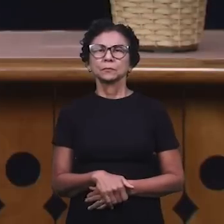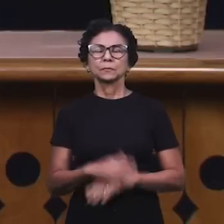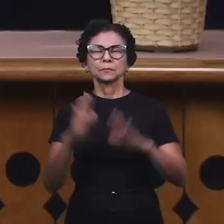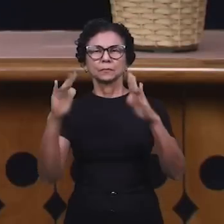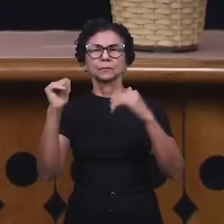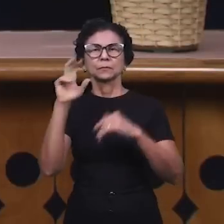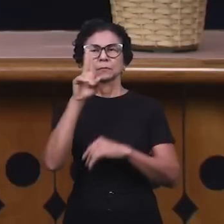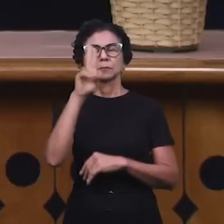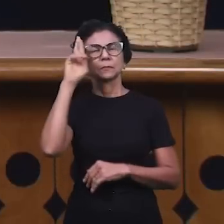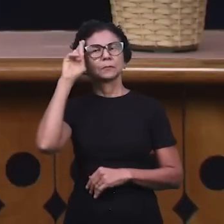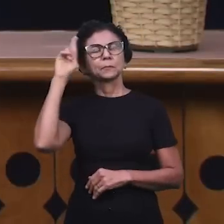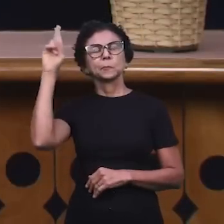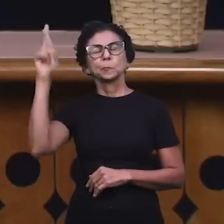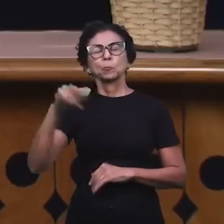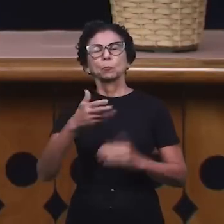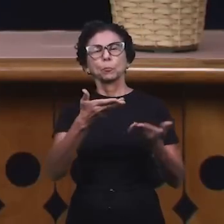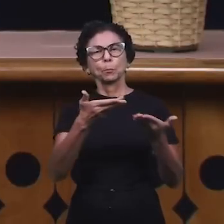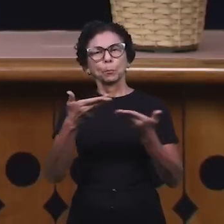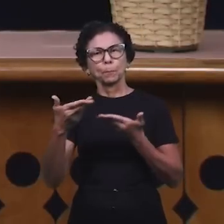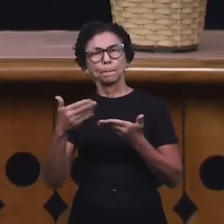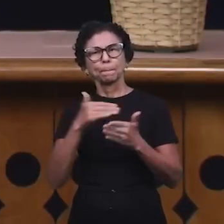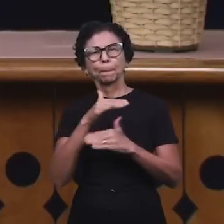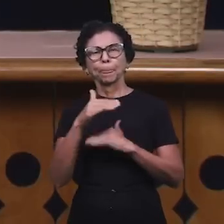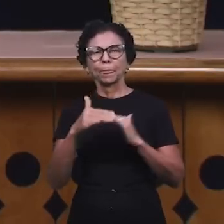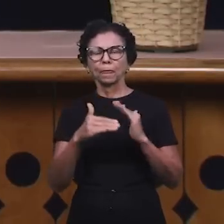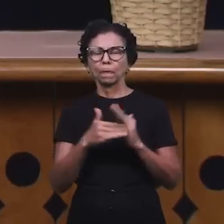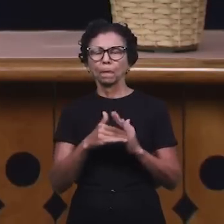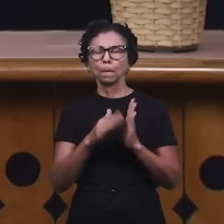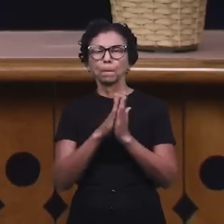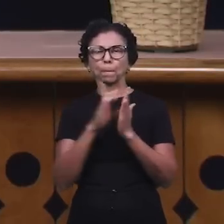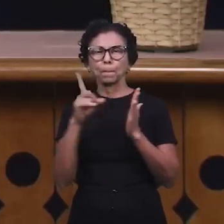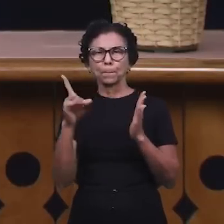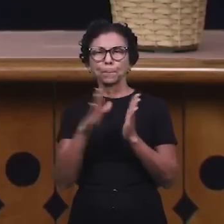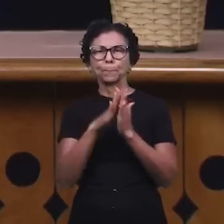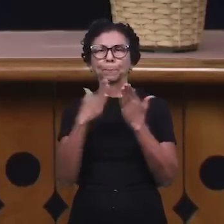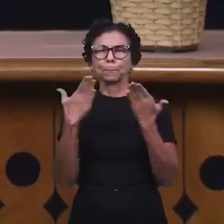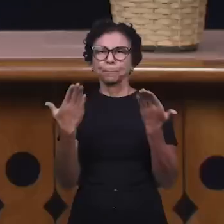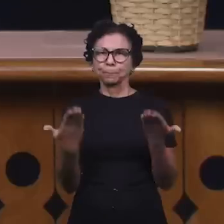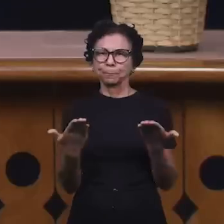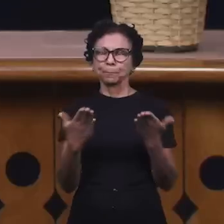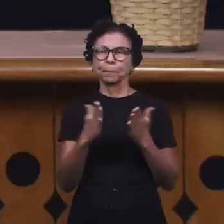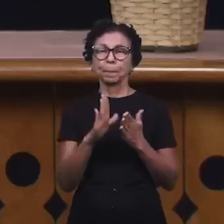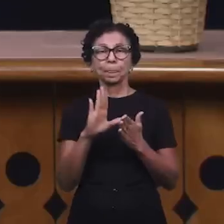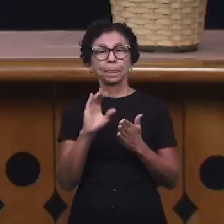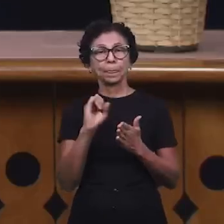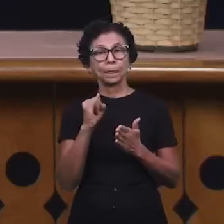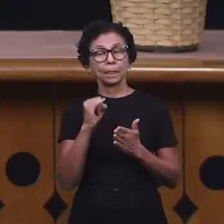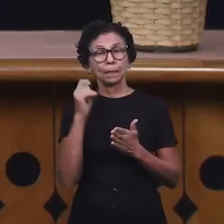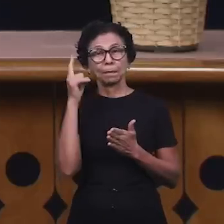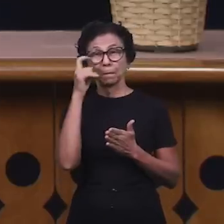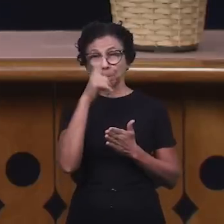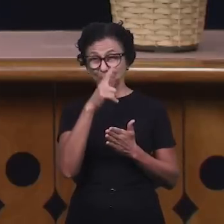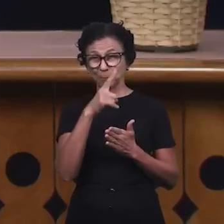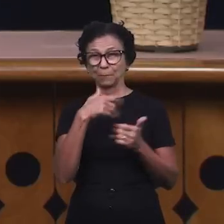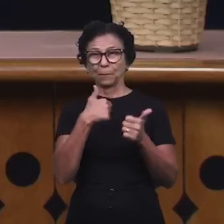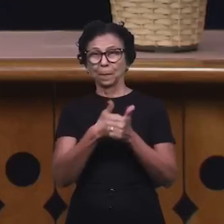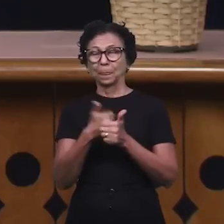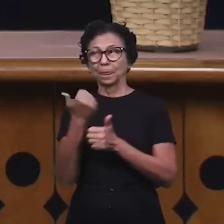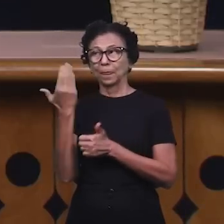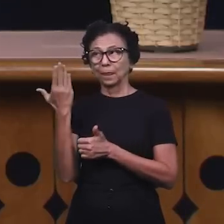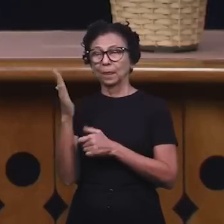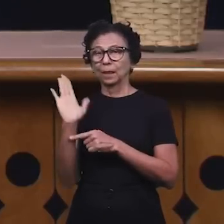Louvado seja o nome do Senhor. Convidamos a todos a abrirem as suas Bíblias ou, se houver dificuldade, acompanhar na